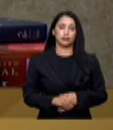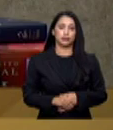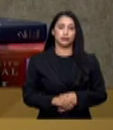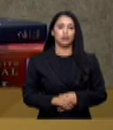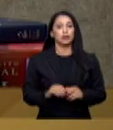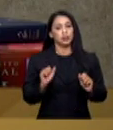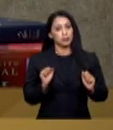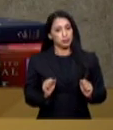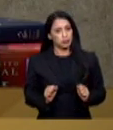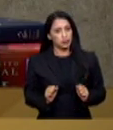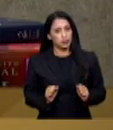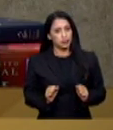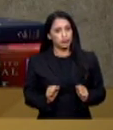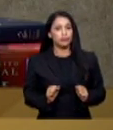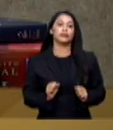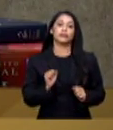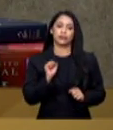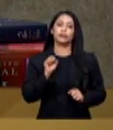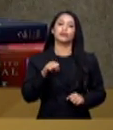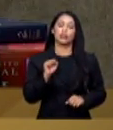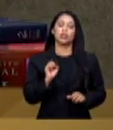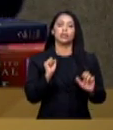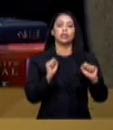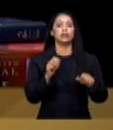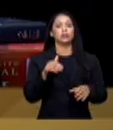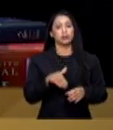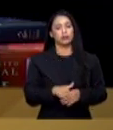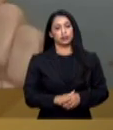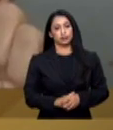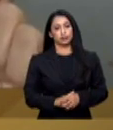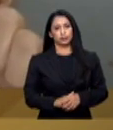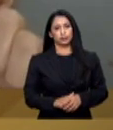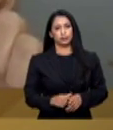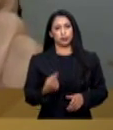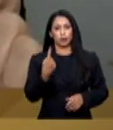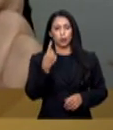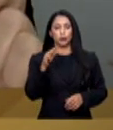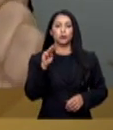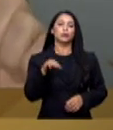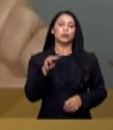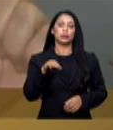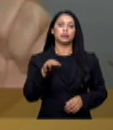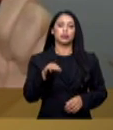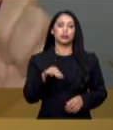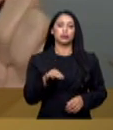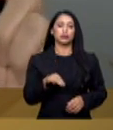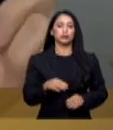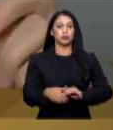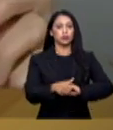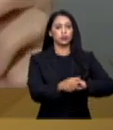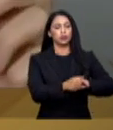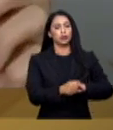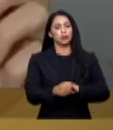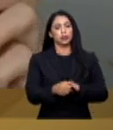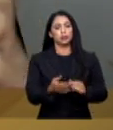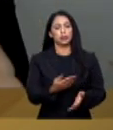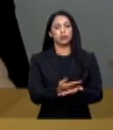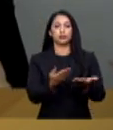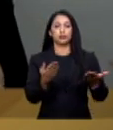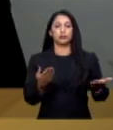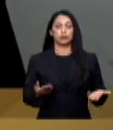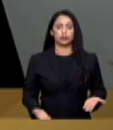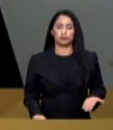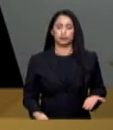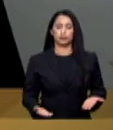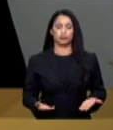Ministra Carmen Lúcia, Vossa Excelência Suprema tem a palavra. Suprema julgação contra dispositivos de lei um minuto e não mais que isso, presidente, cumprimentando Vossa Excelência e na pessoa